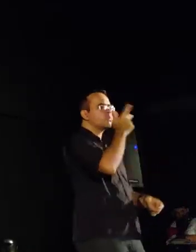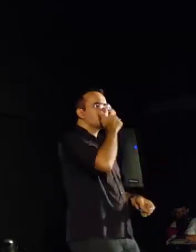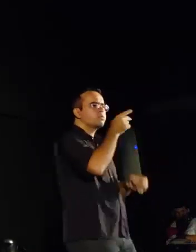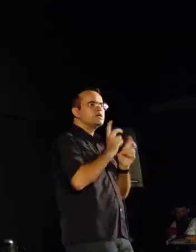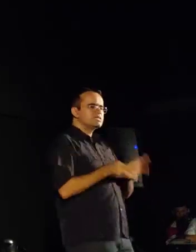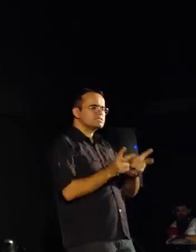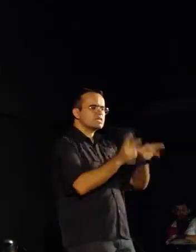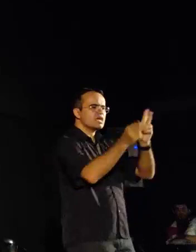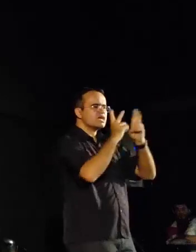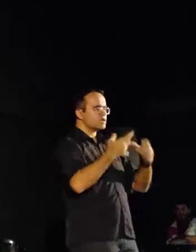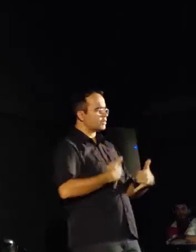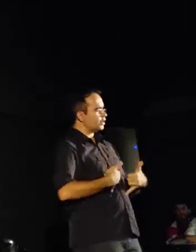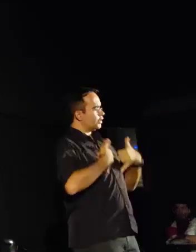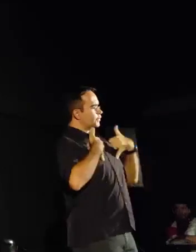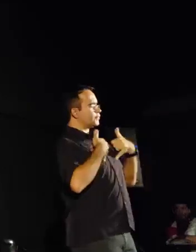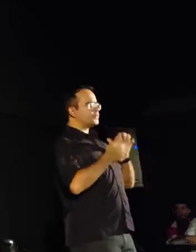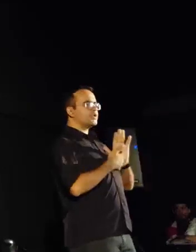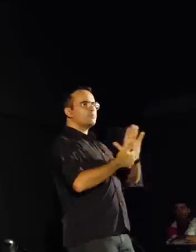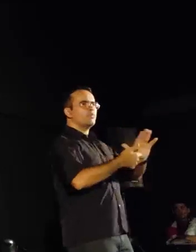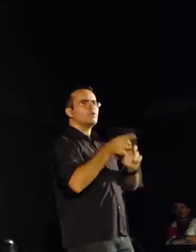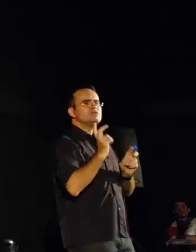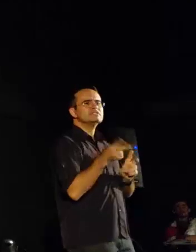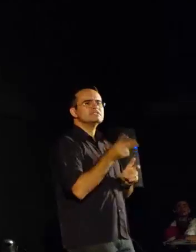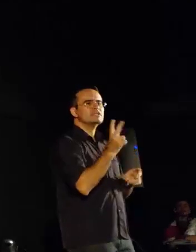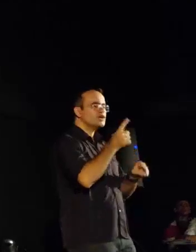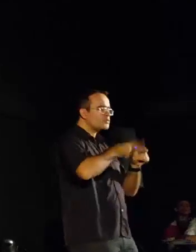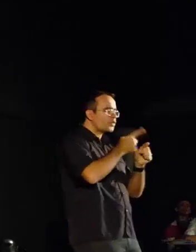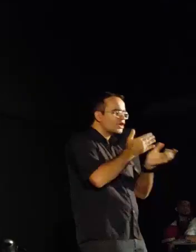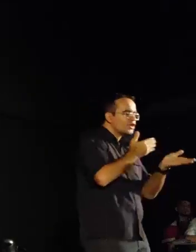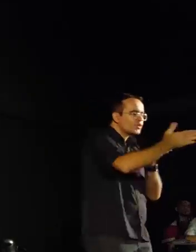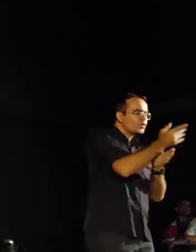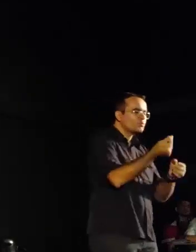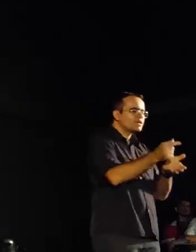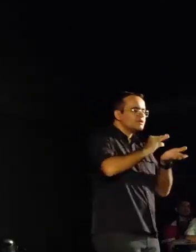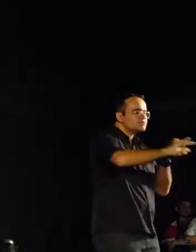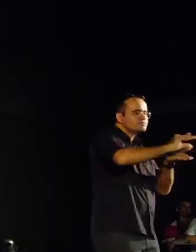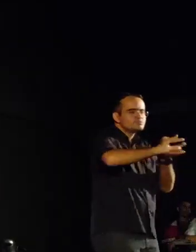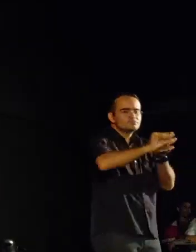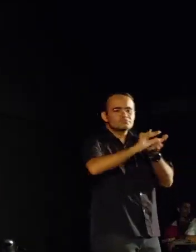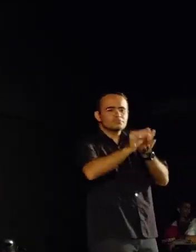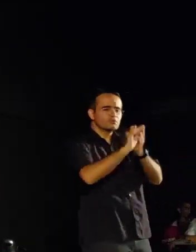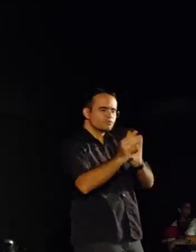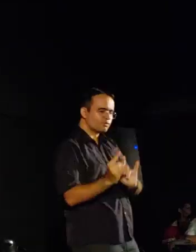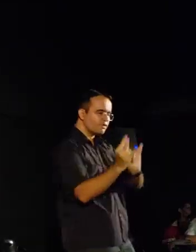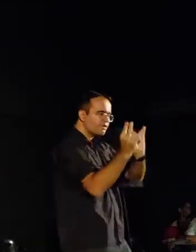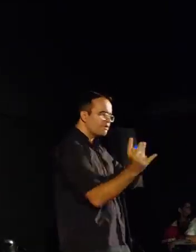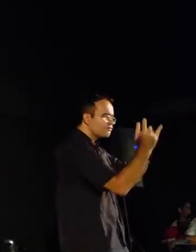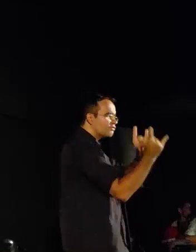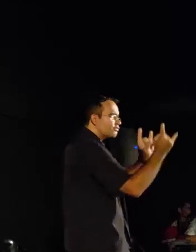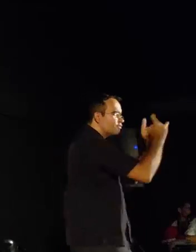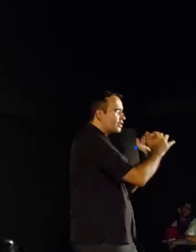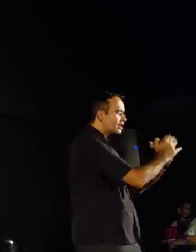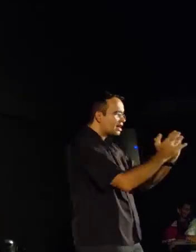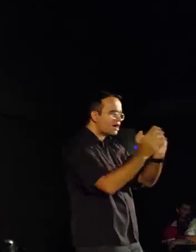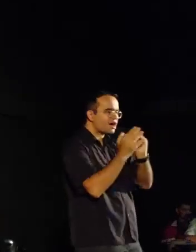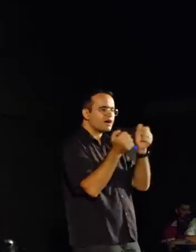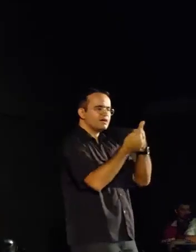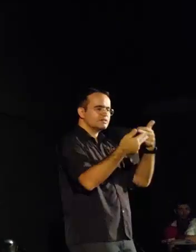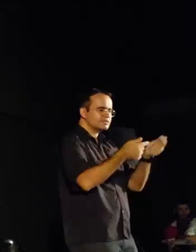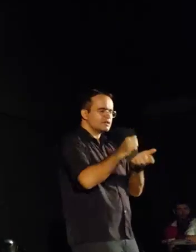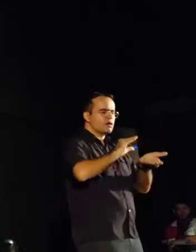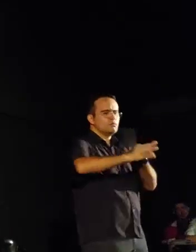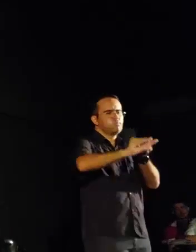sabe, de ostentação. Então, porque eles começam a investir no sistema imobiliário, porque afinal de contas, por onde vai o